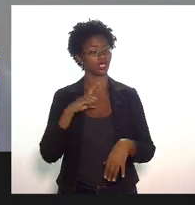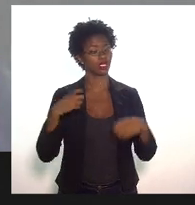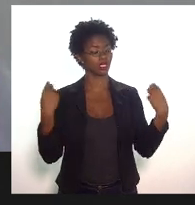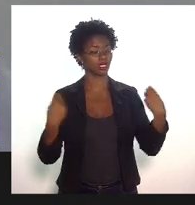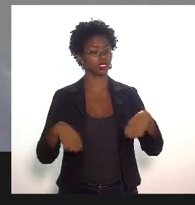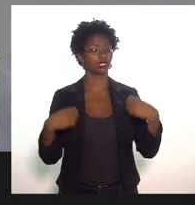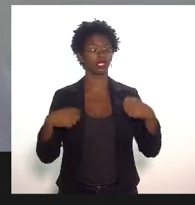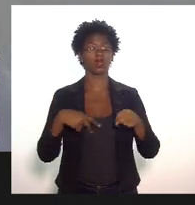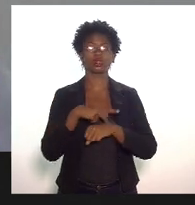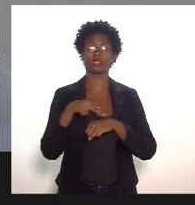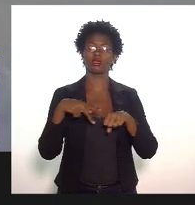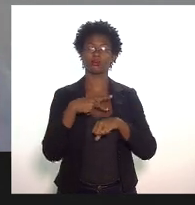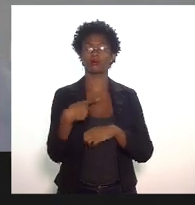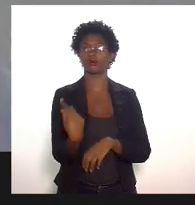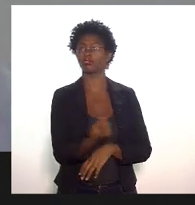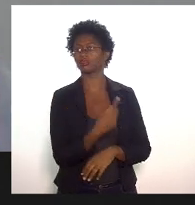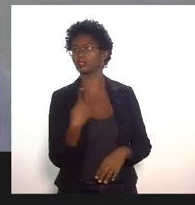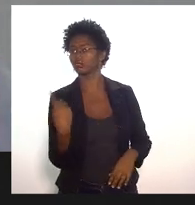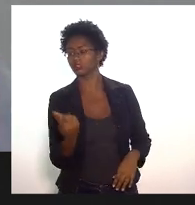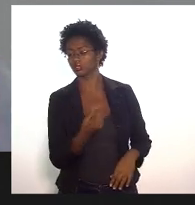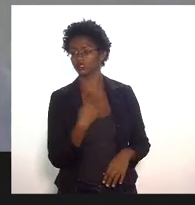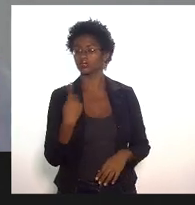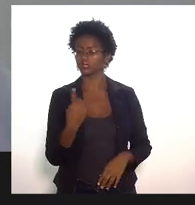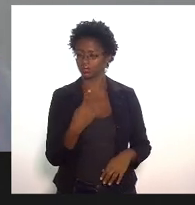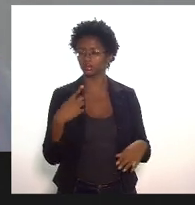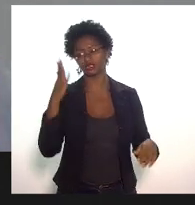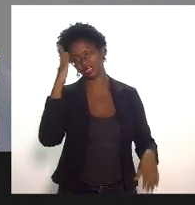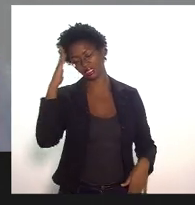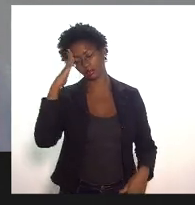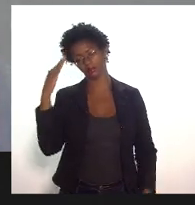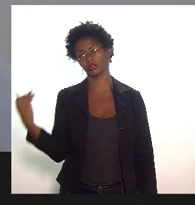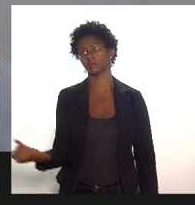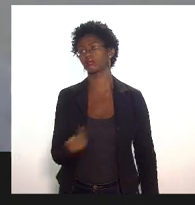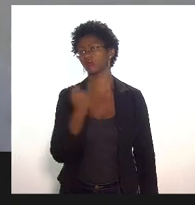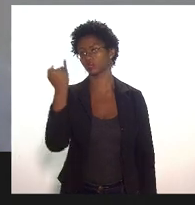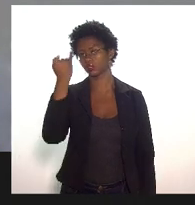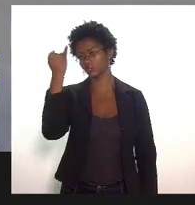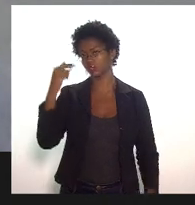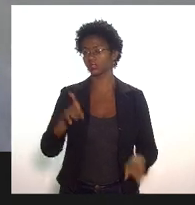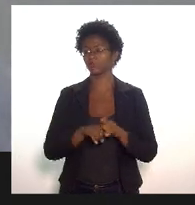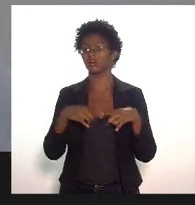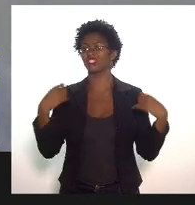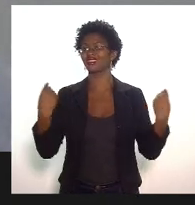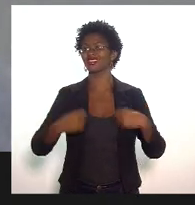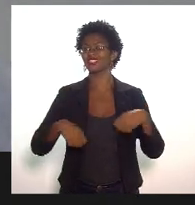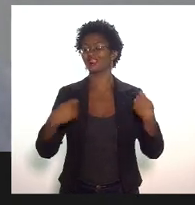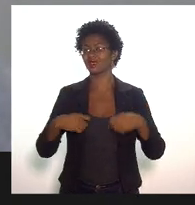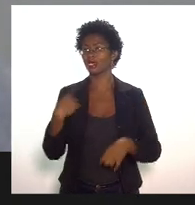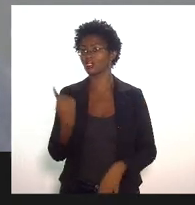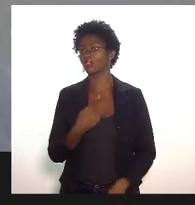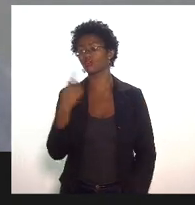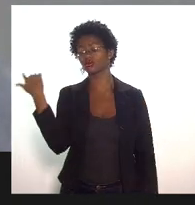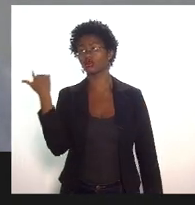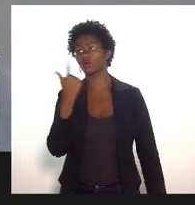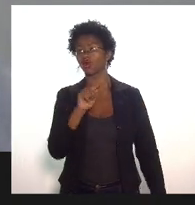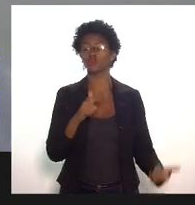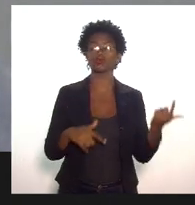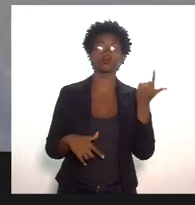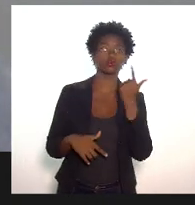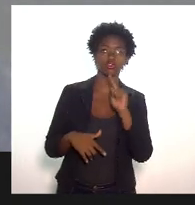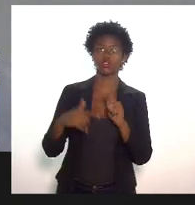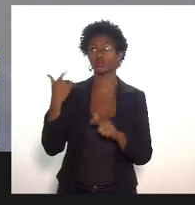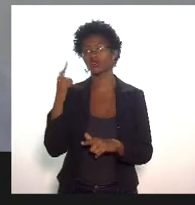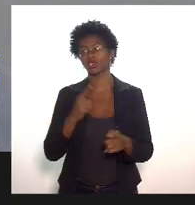do nosso país. Né, a gente já sabe da importância e a necessidade, né, da gente conseguir